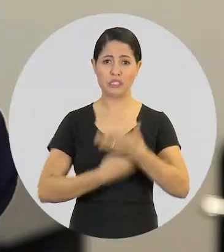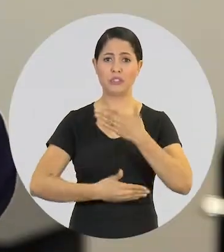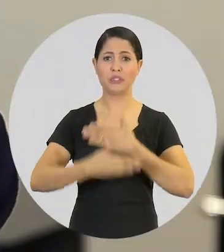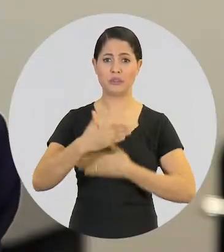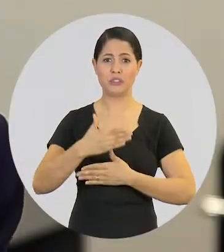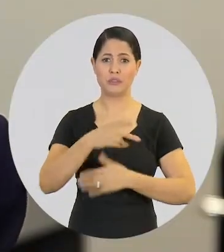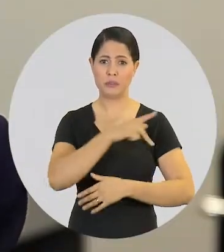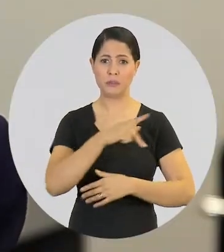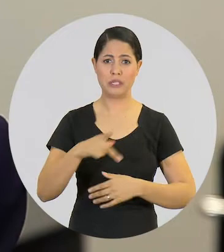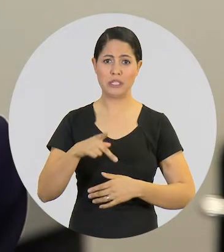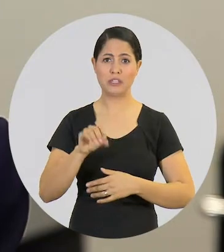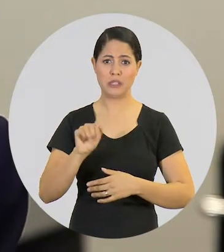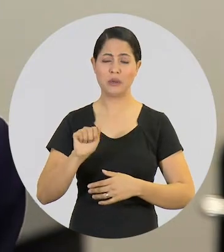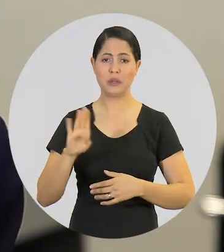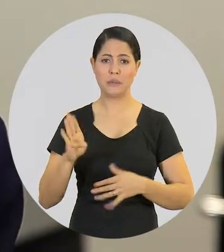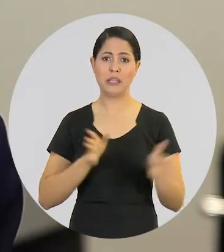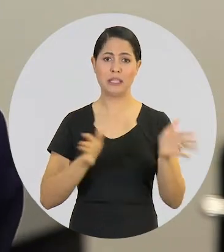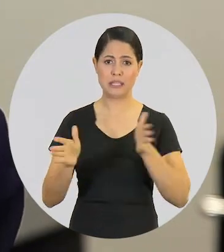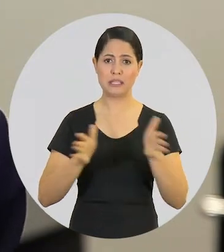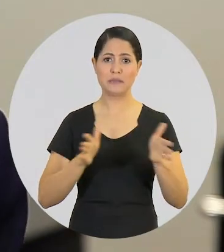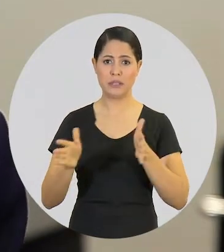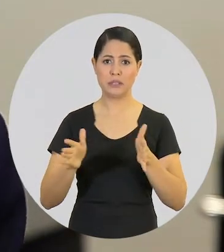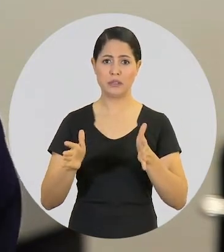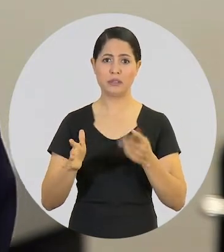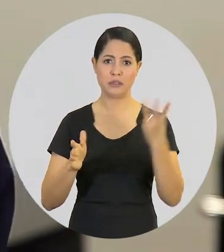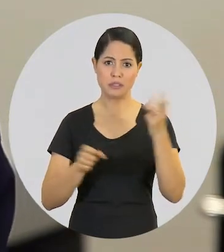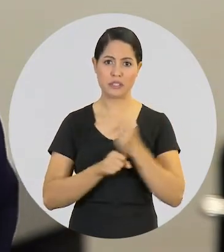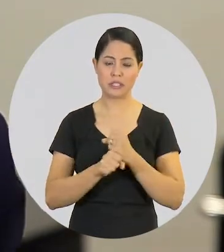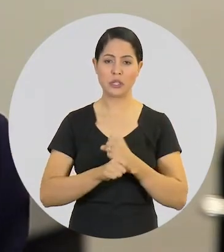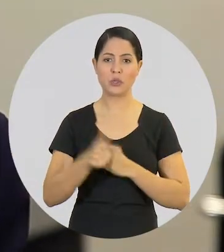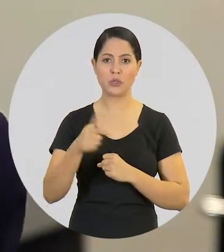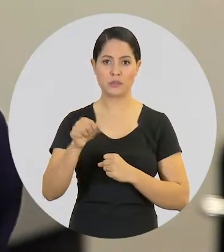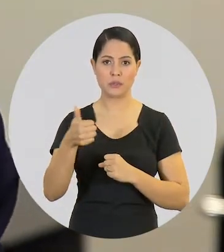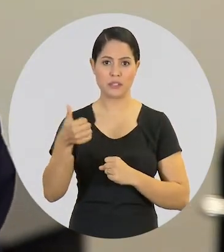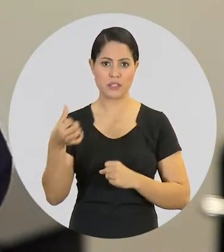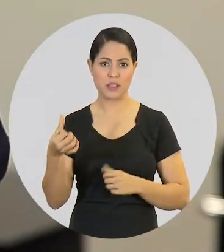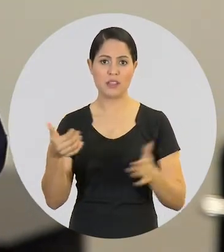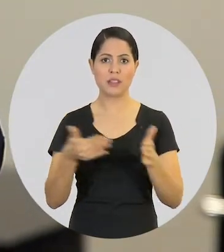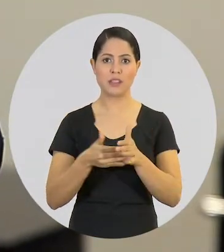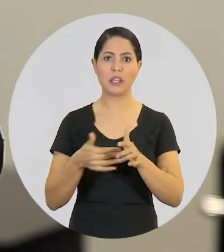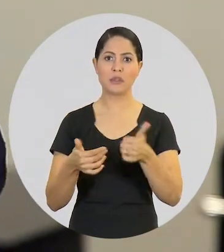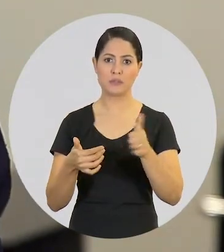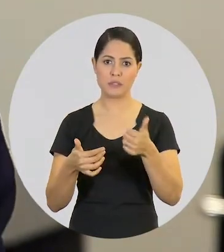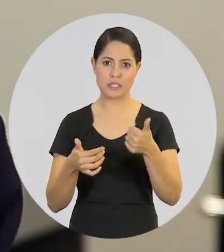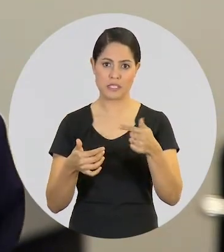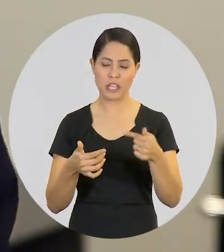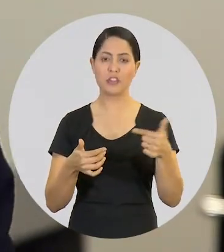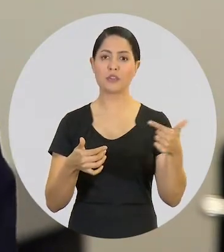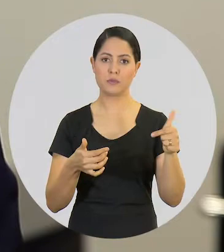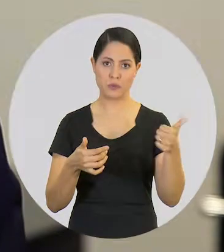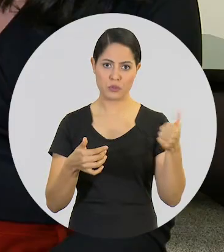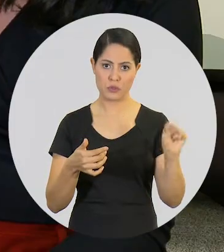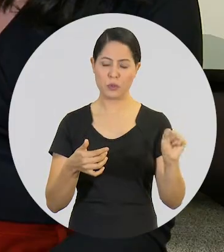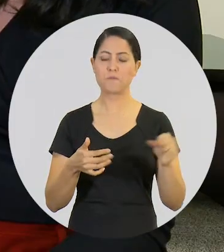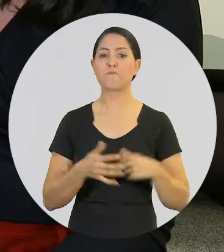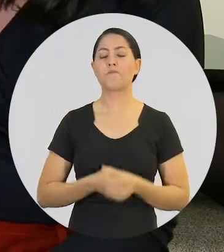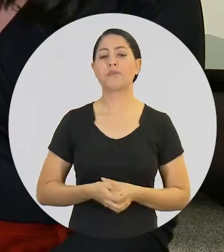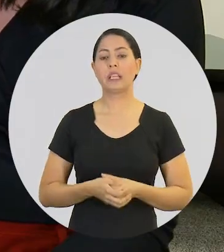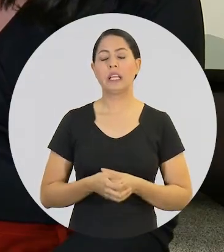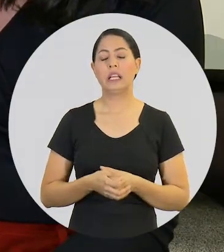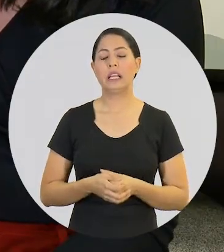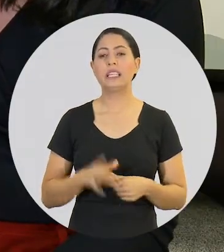da Ordem dos Advogados do Brasil, notadamente neste período, nos 3 anos, 2016, 2017 e